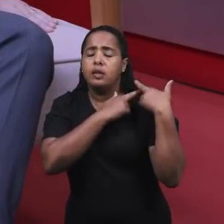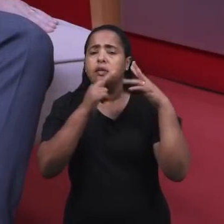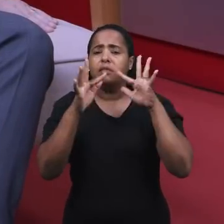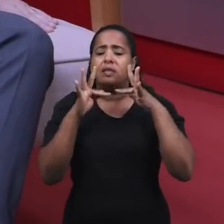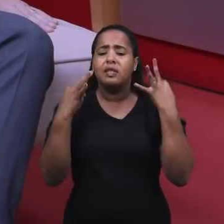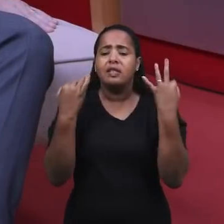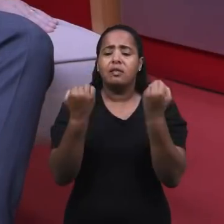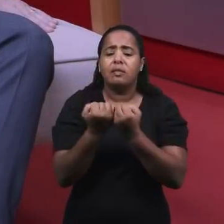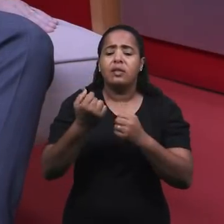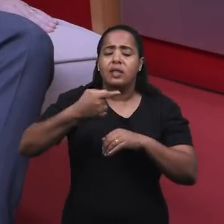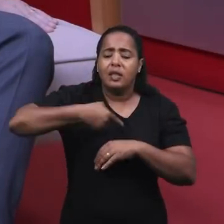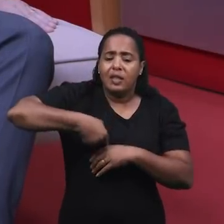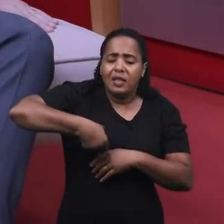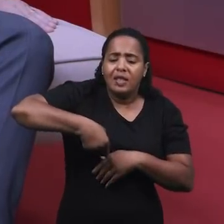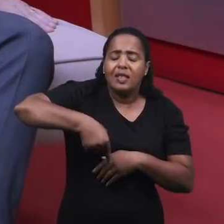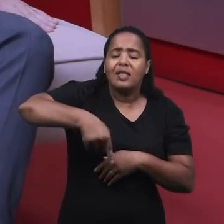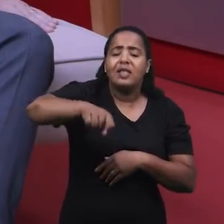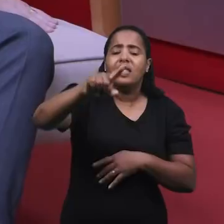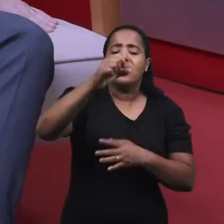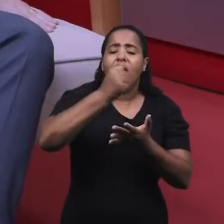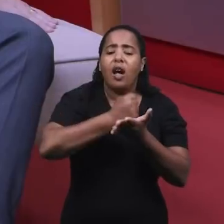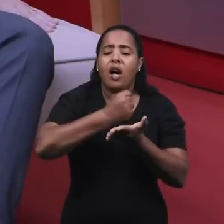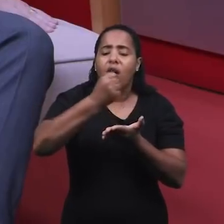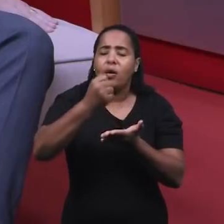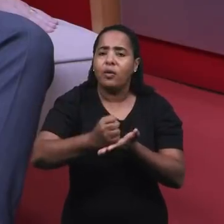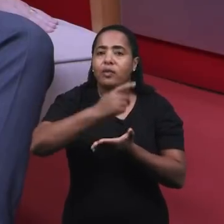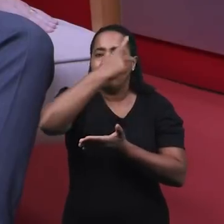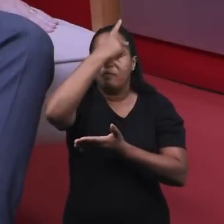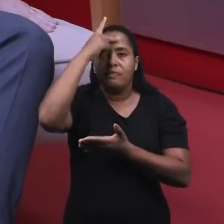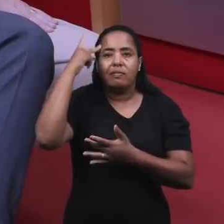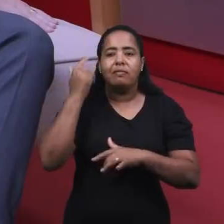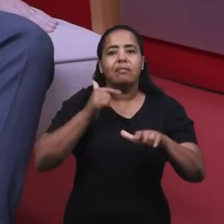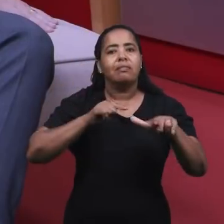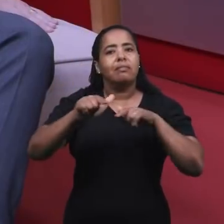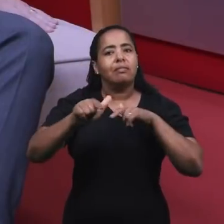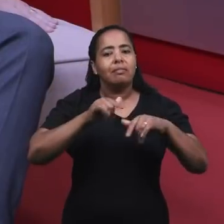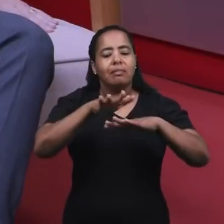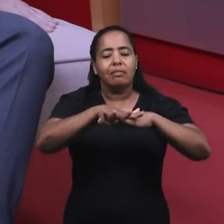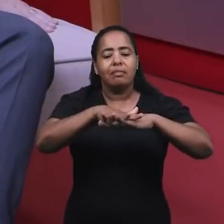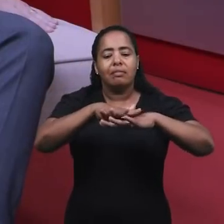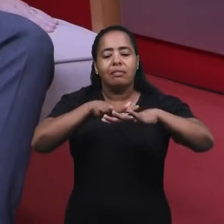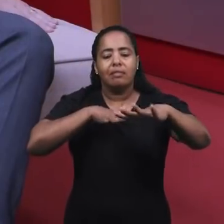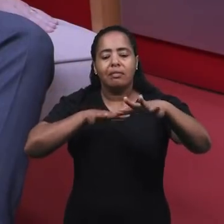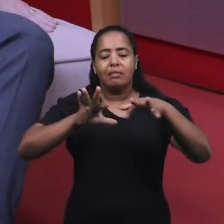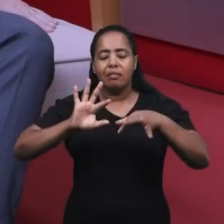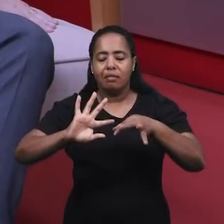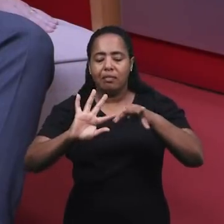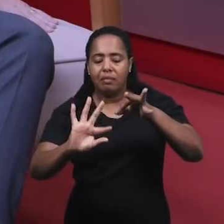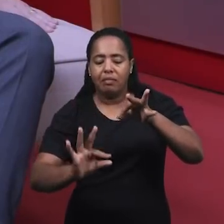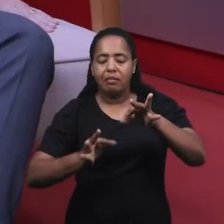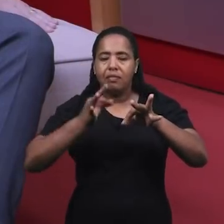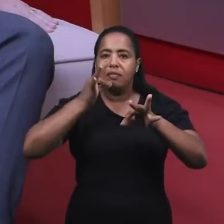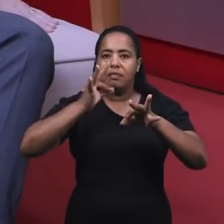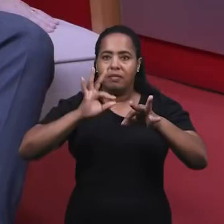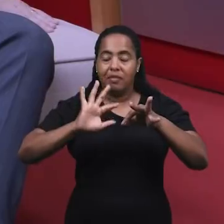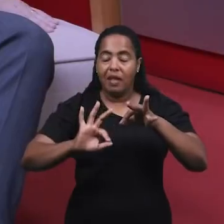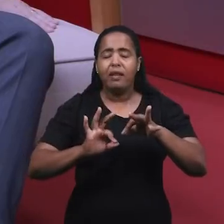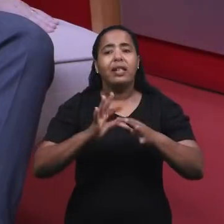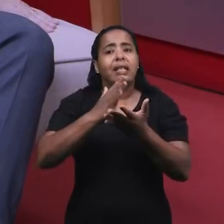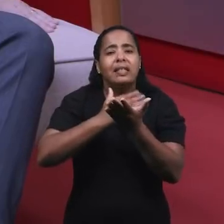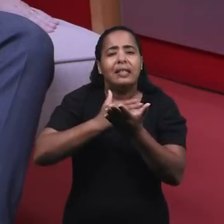para assalariar, né? Contratar trabalhadores para trabalhar na sua vinha. Iniciando